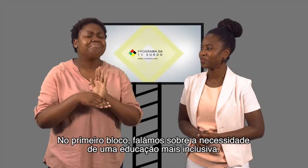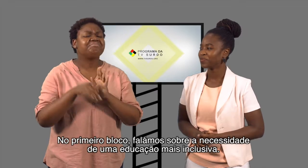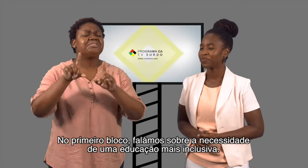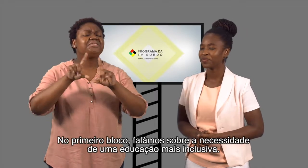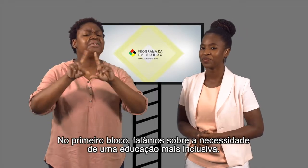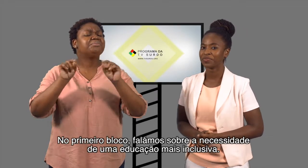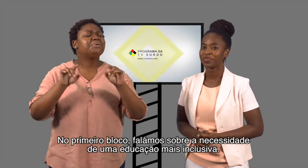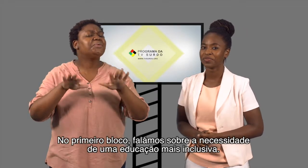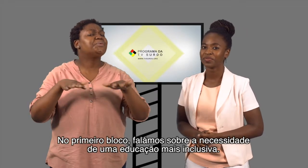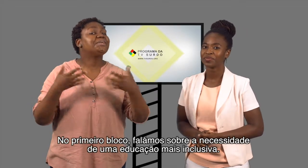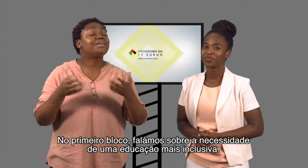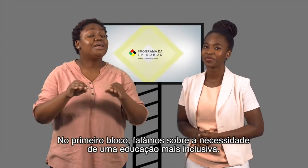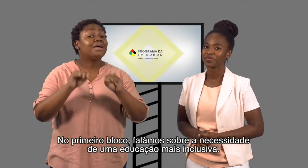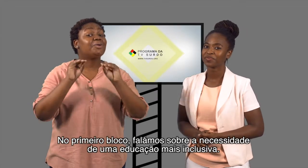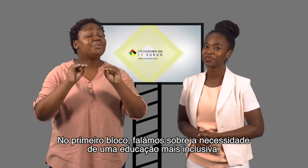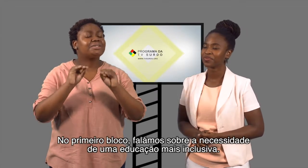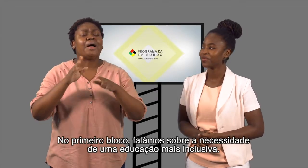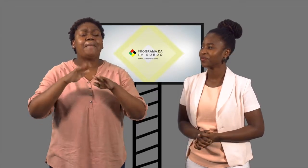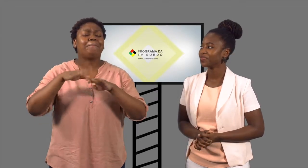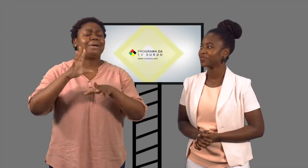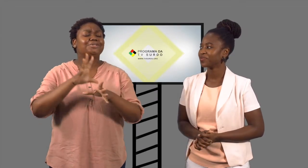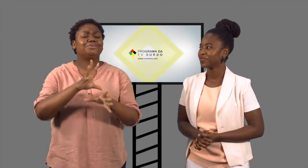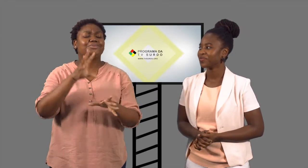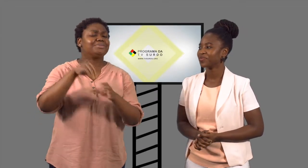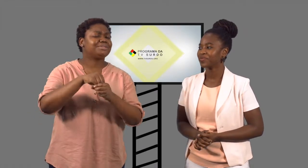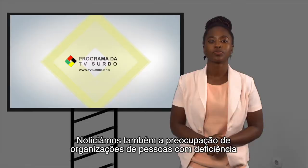necessidade de uma educação mais inclusiva.